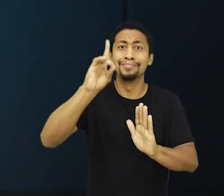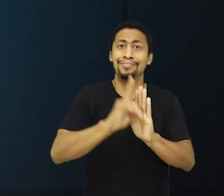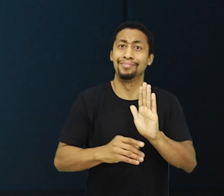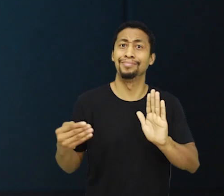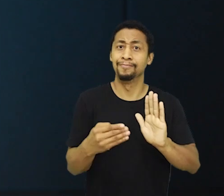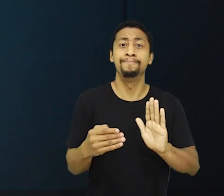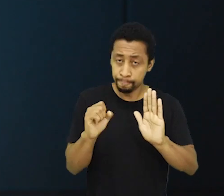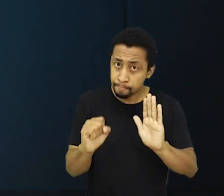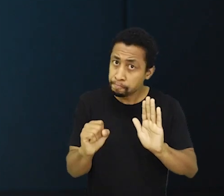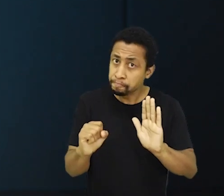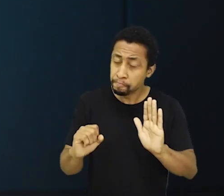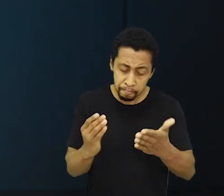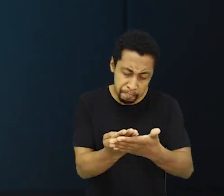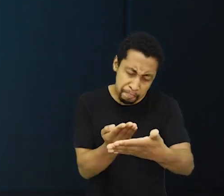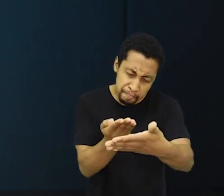forma.